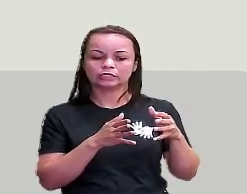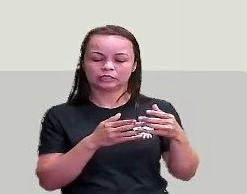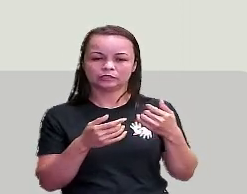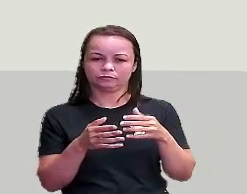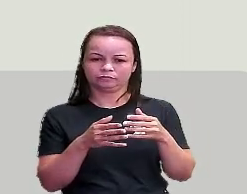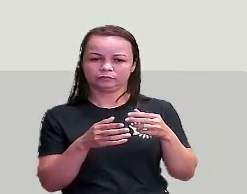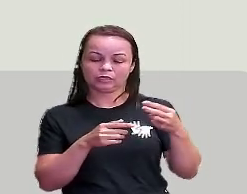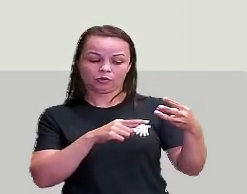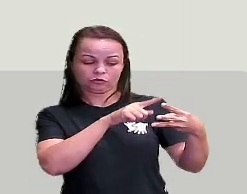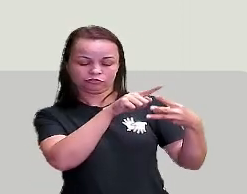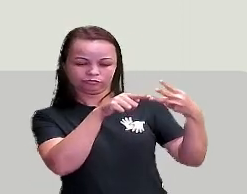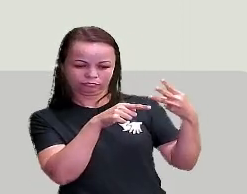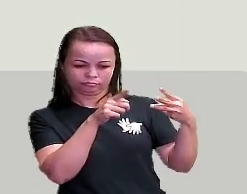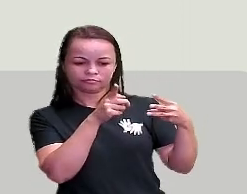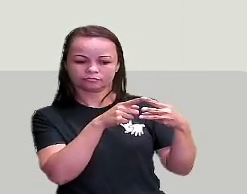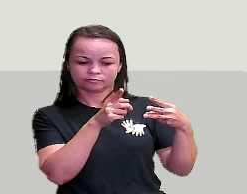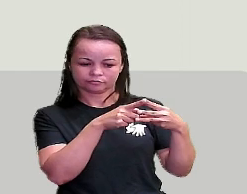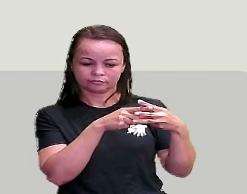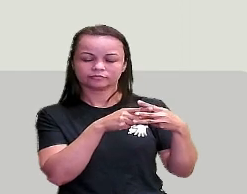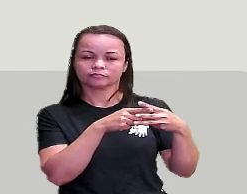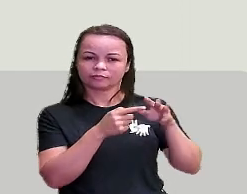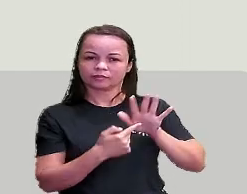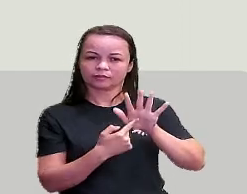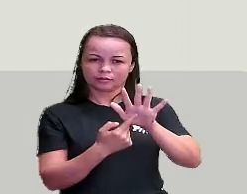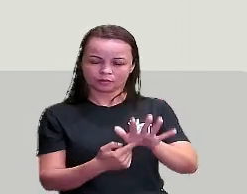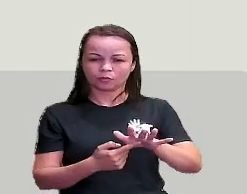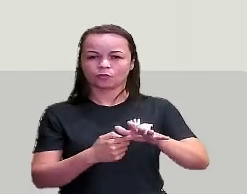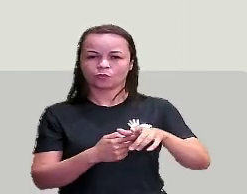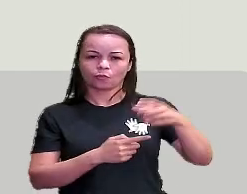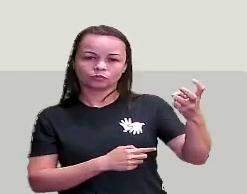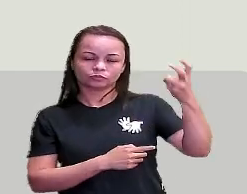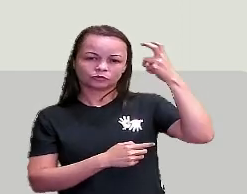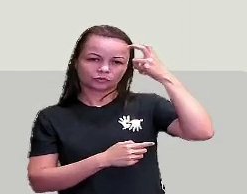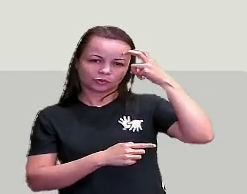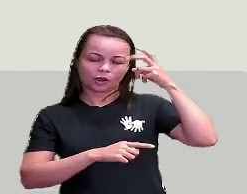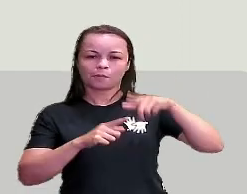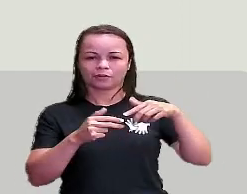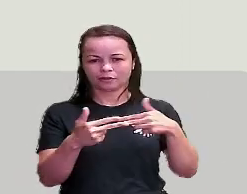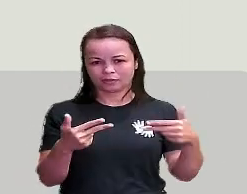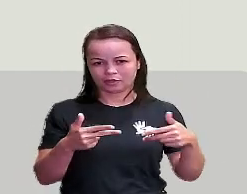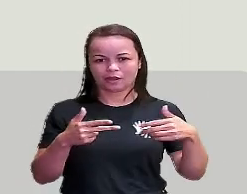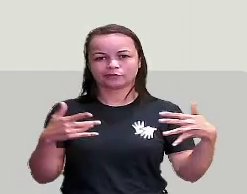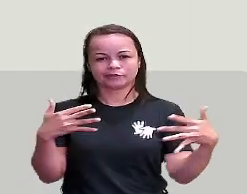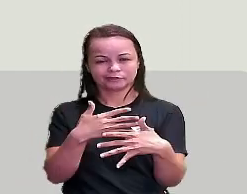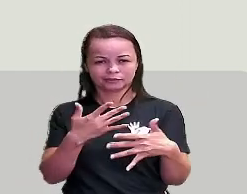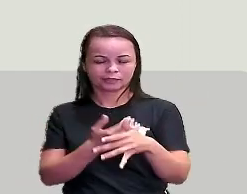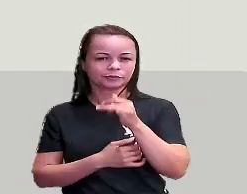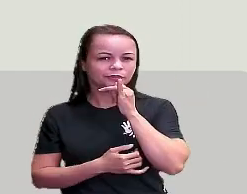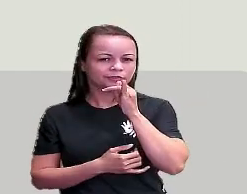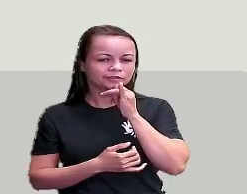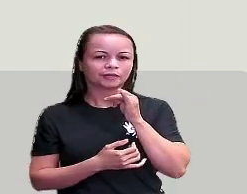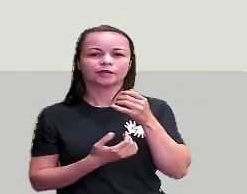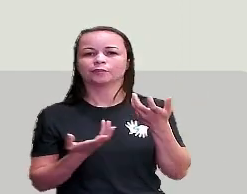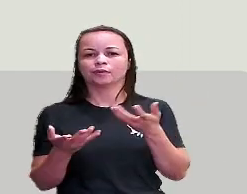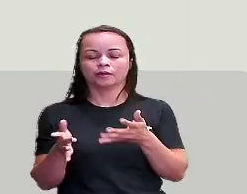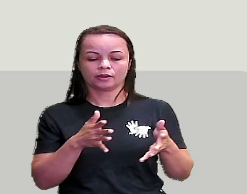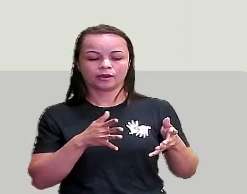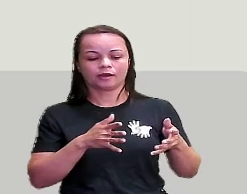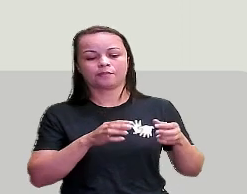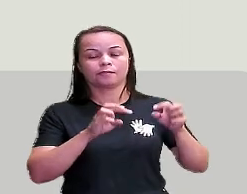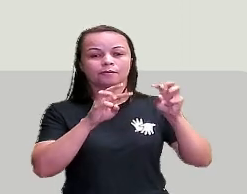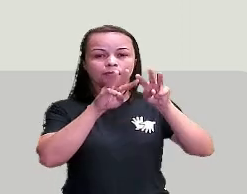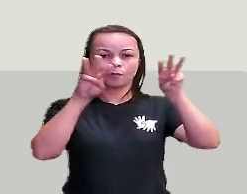Patrimônio material representa os bens culturais materiais da cidade, por exemplo, museu, biblioteca,